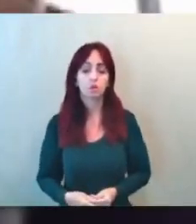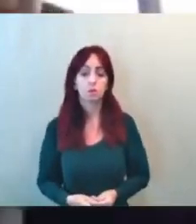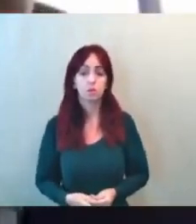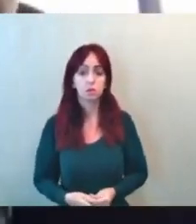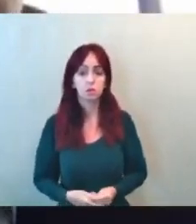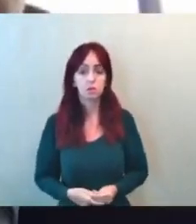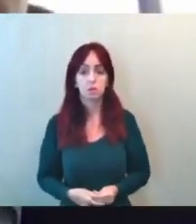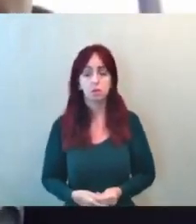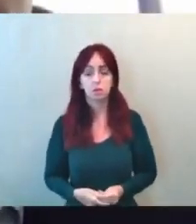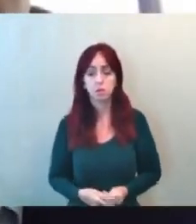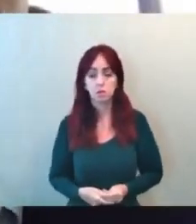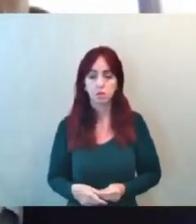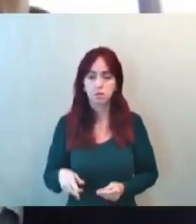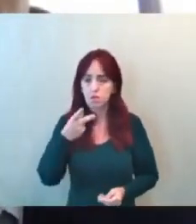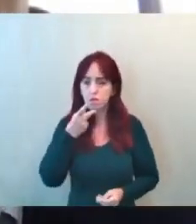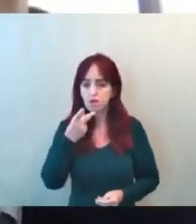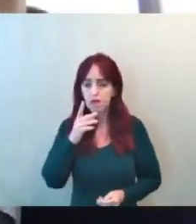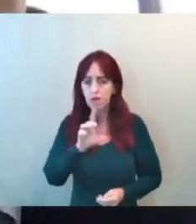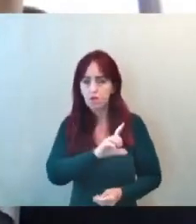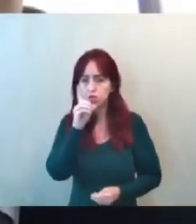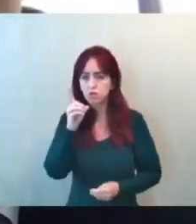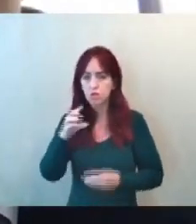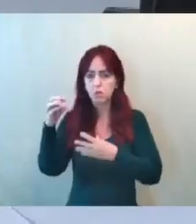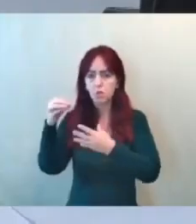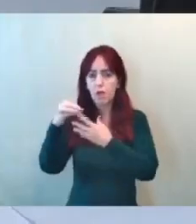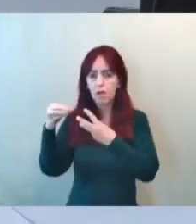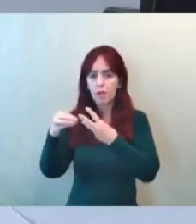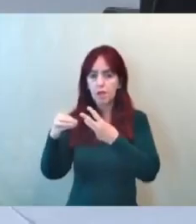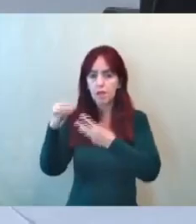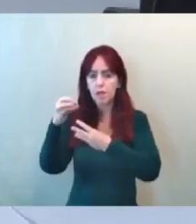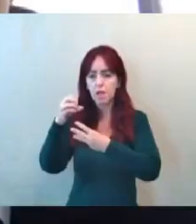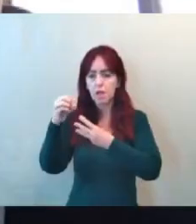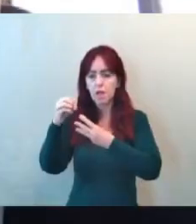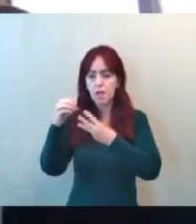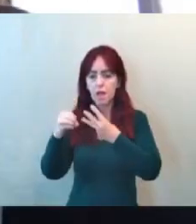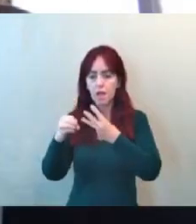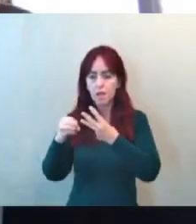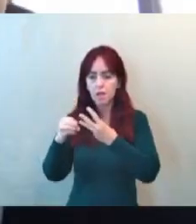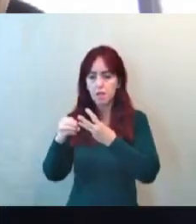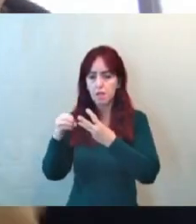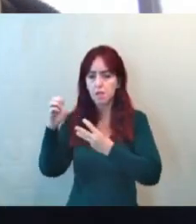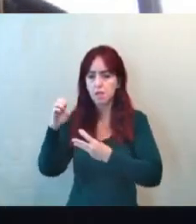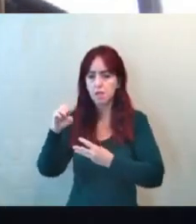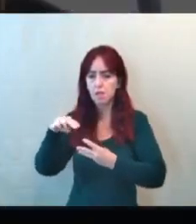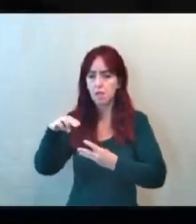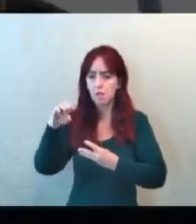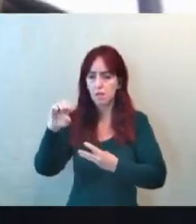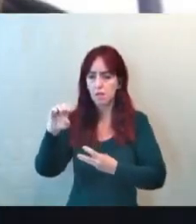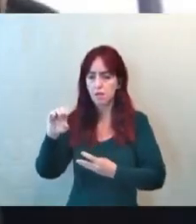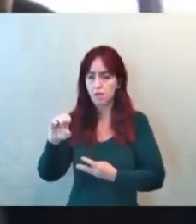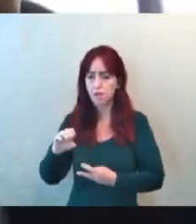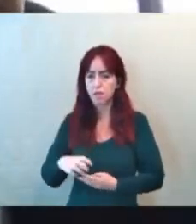A senhora está falando do Enem? Isso, dia 5 e dia 12 de novembro.